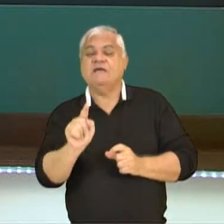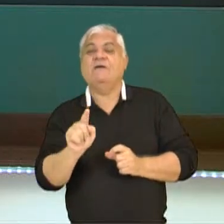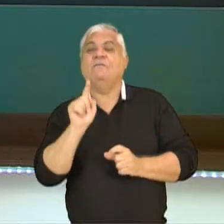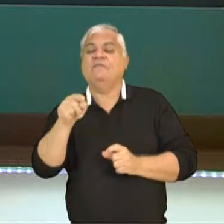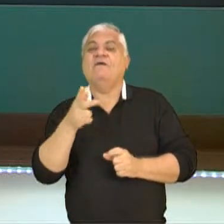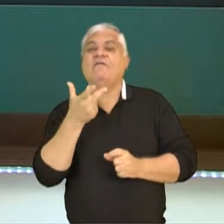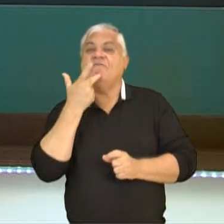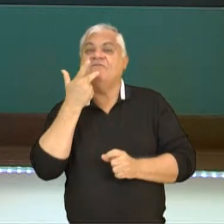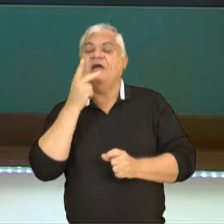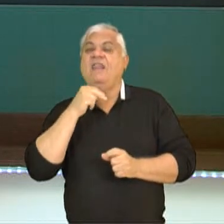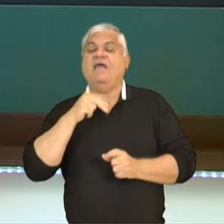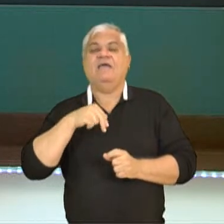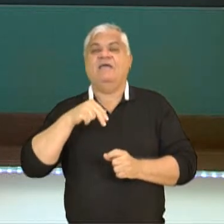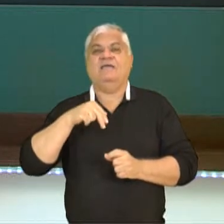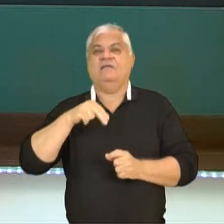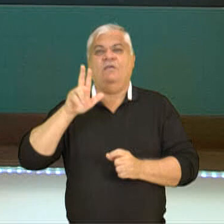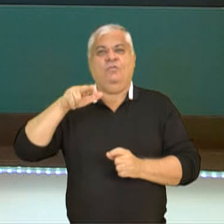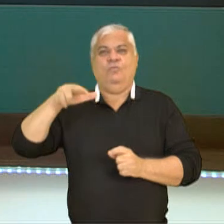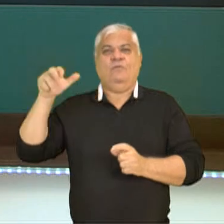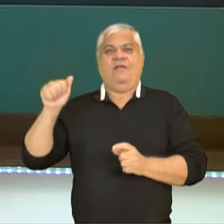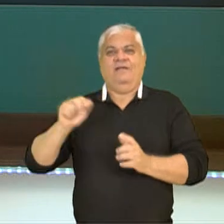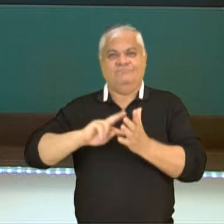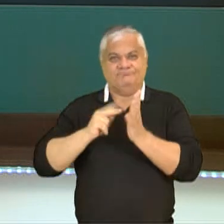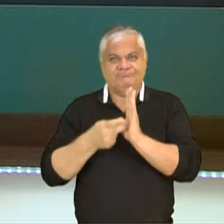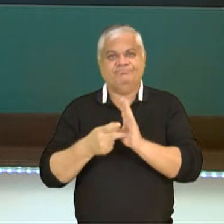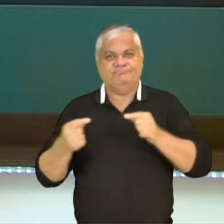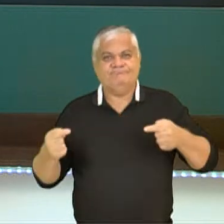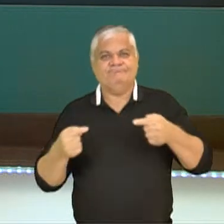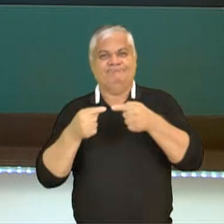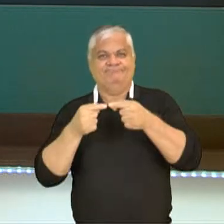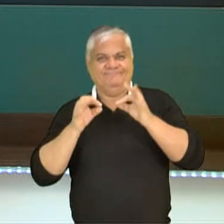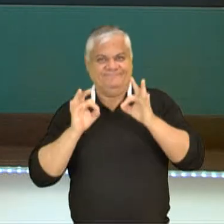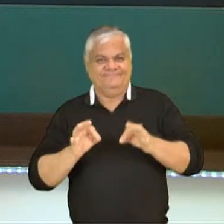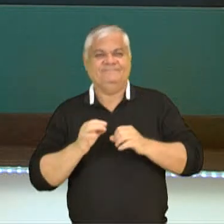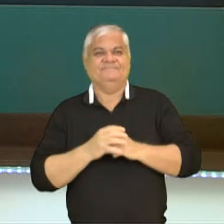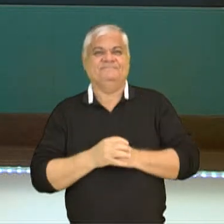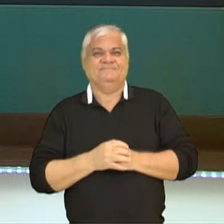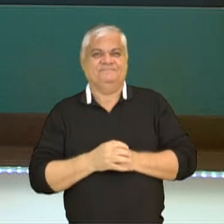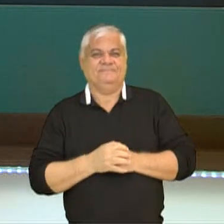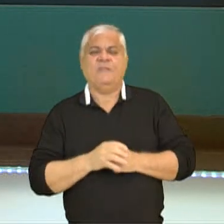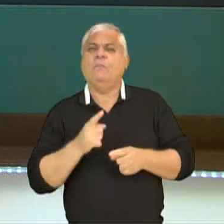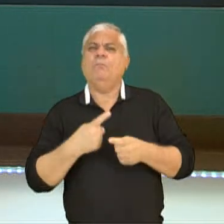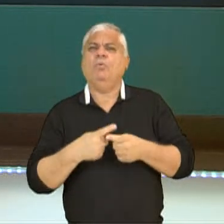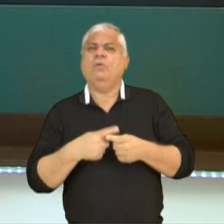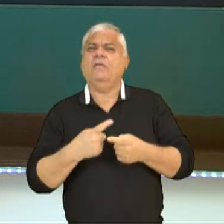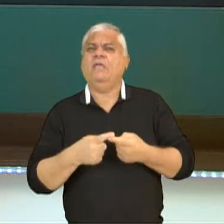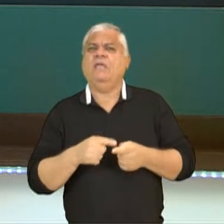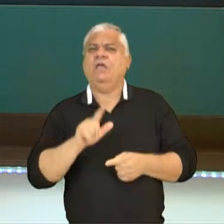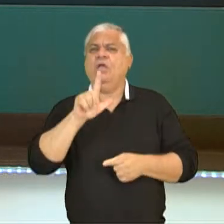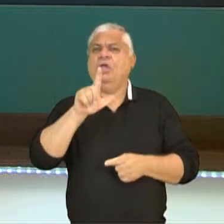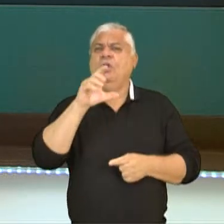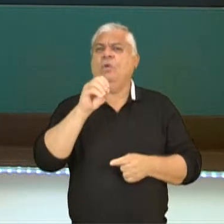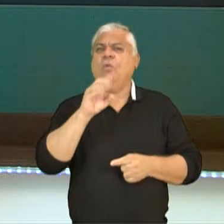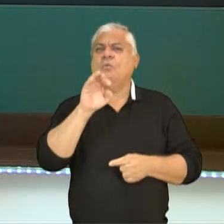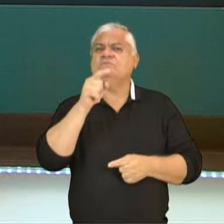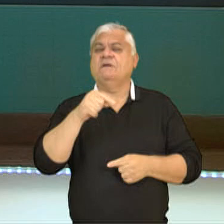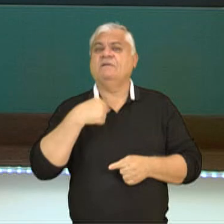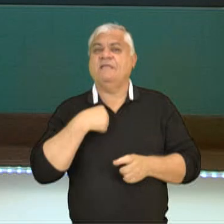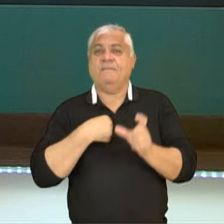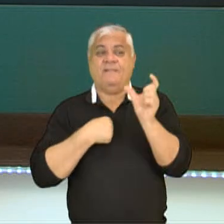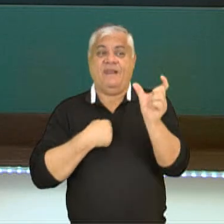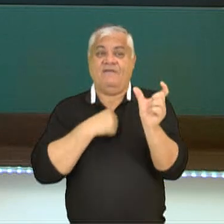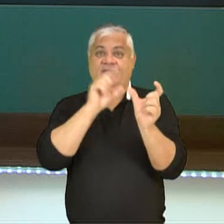que indica a negação. Portanto, uma locução adverbial de negação. Por que é locução? Porque tem mais de